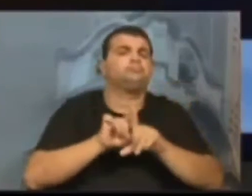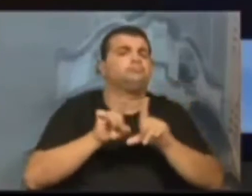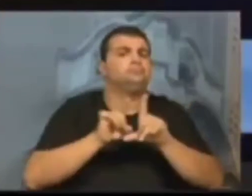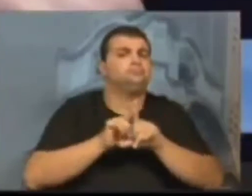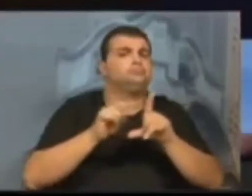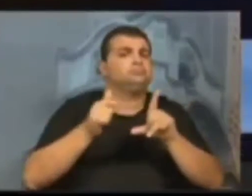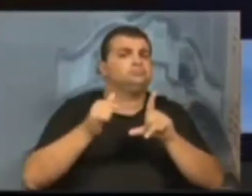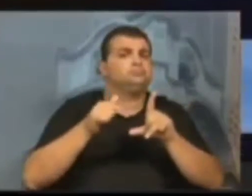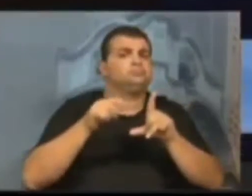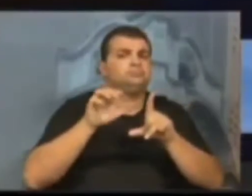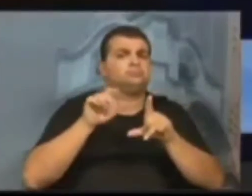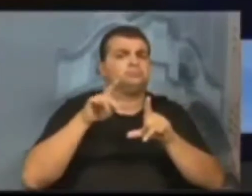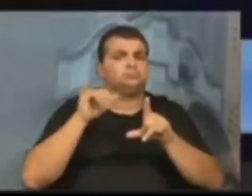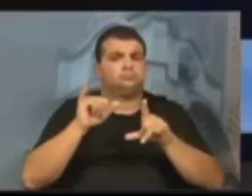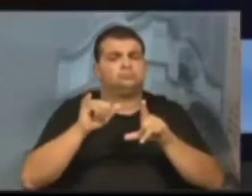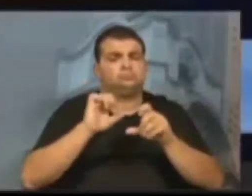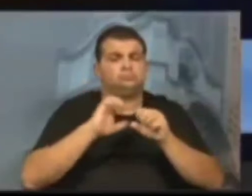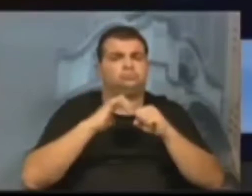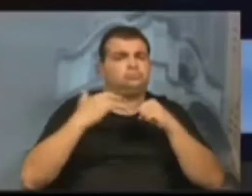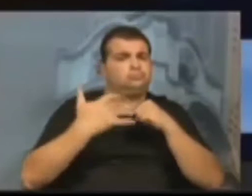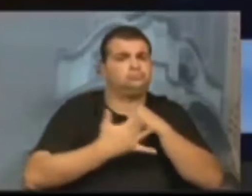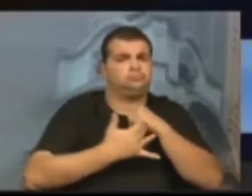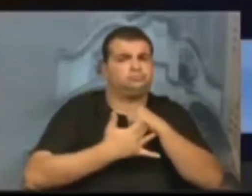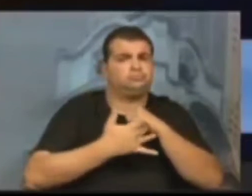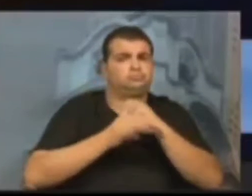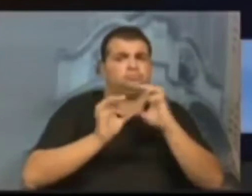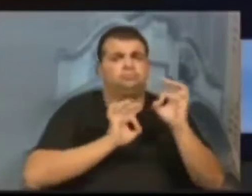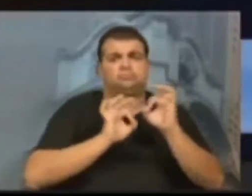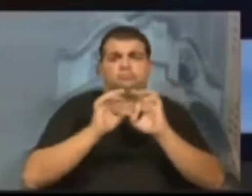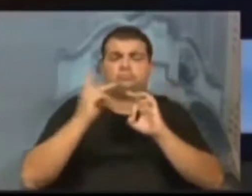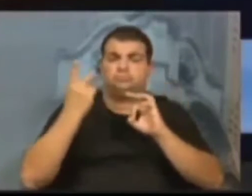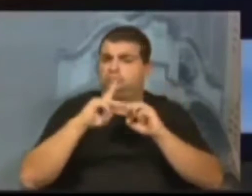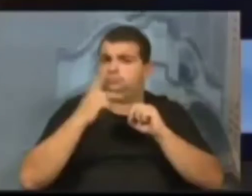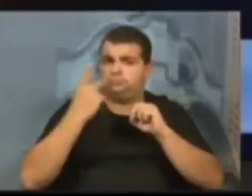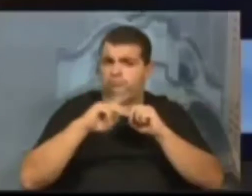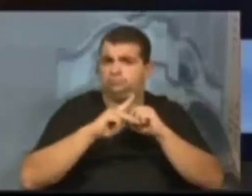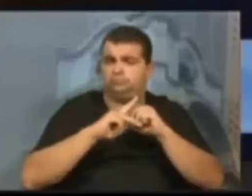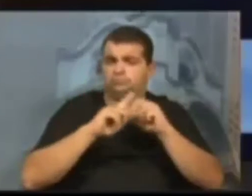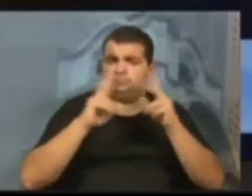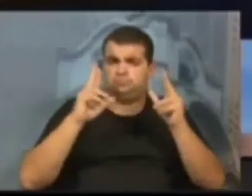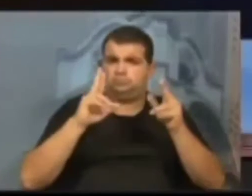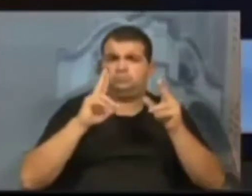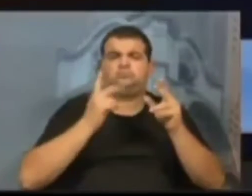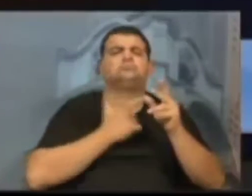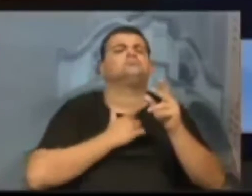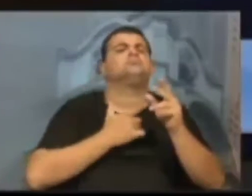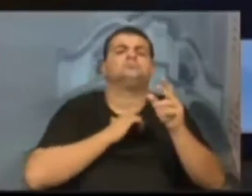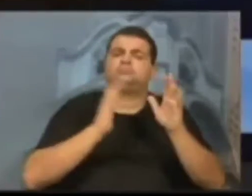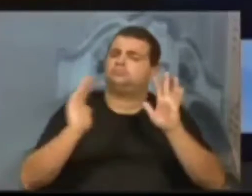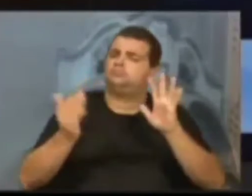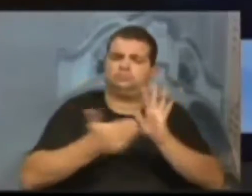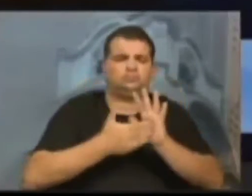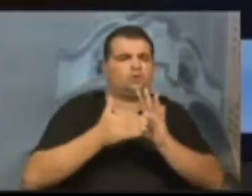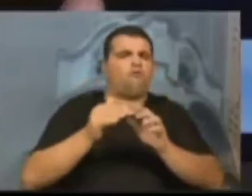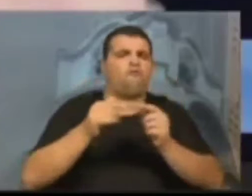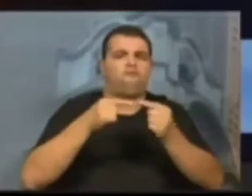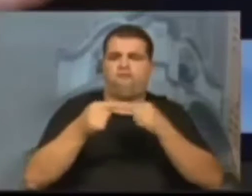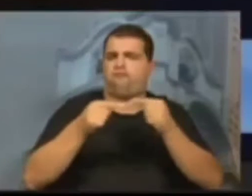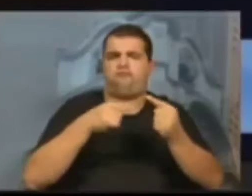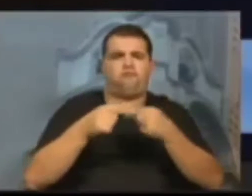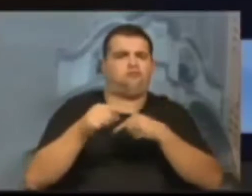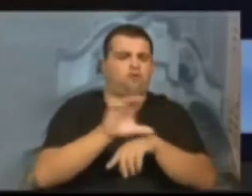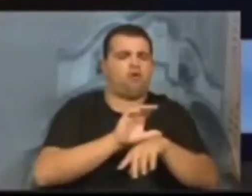pouco, na CPI da Covid, um projeto desse tipo vai estar completamente